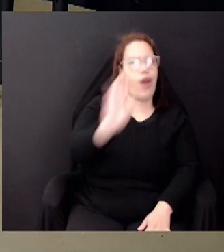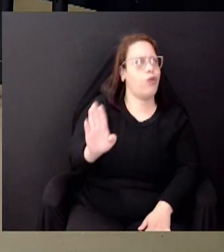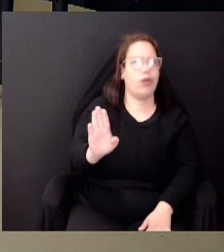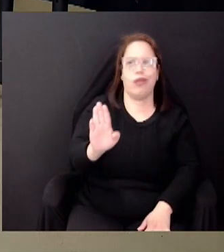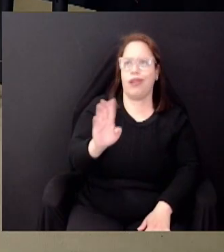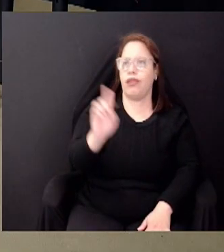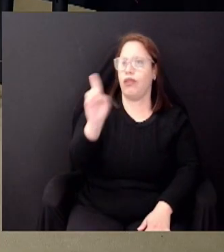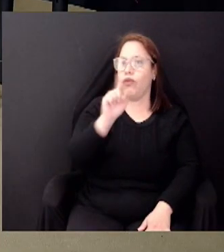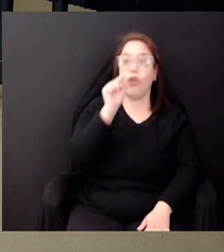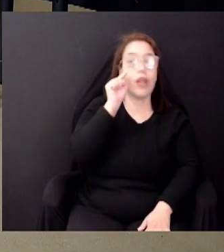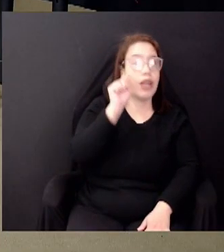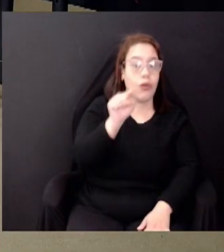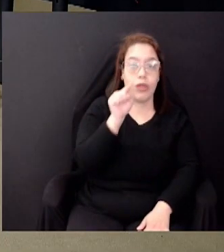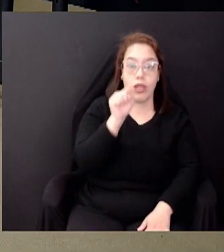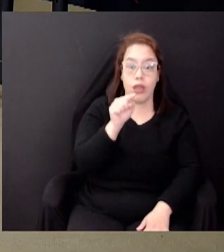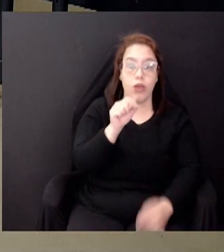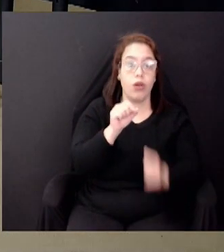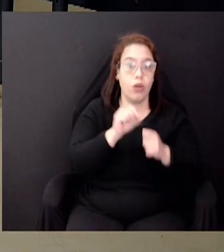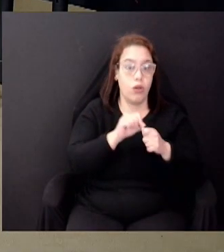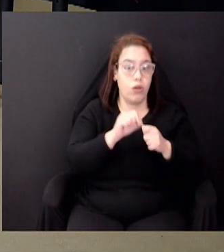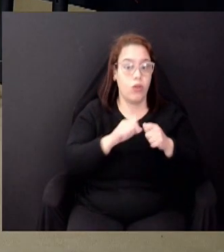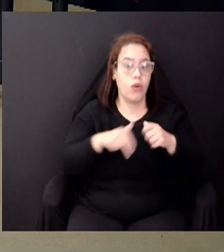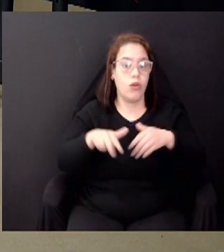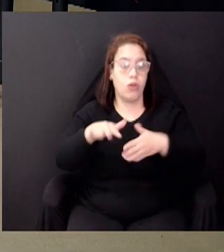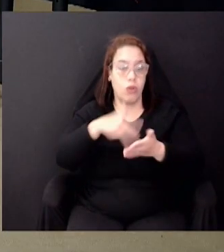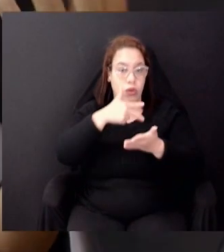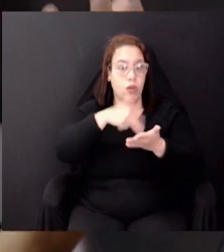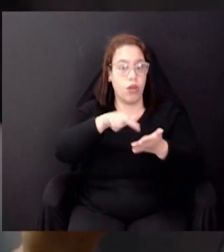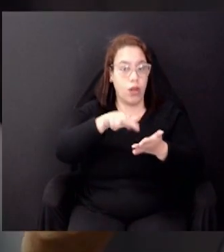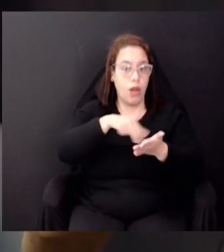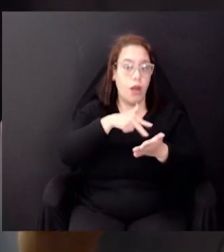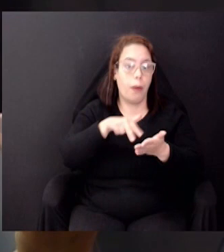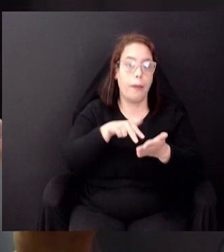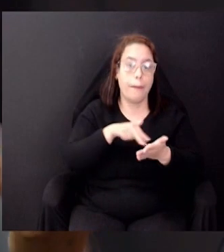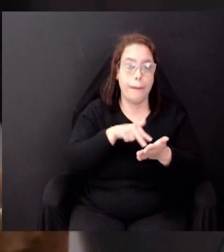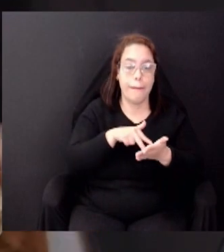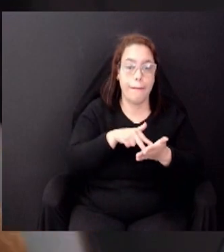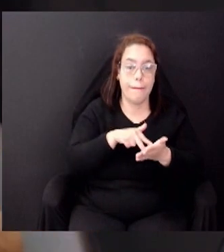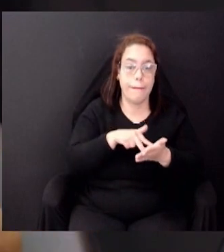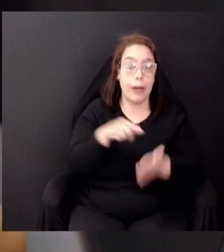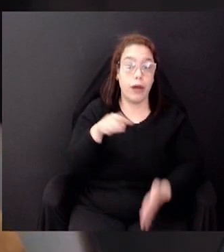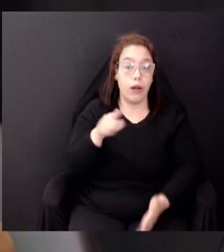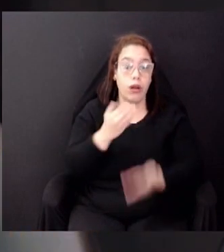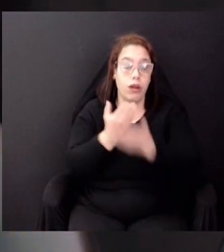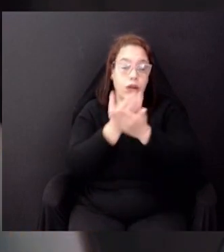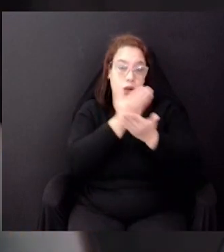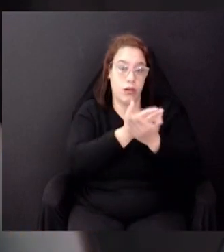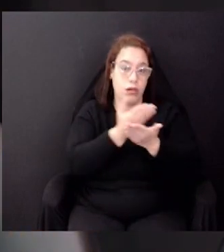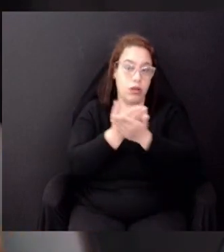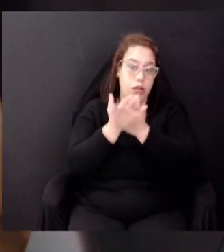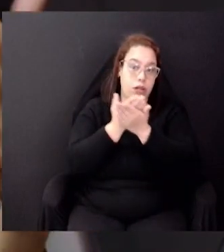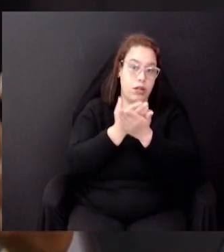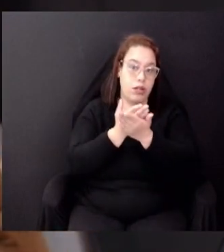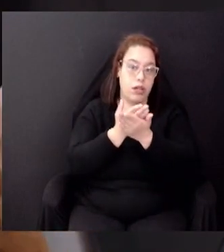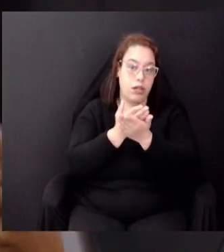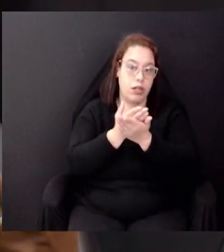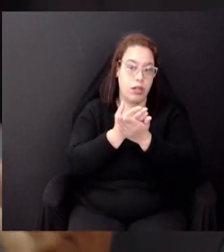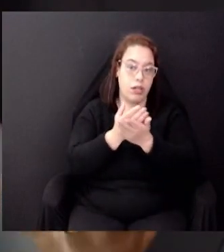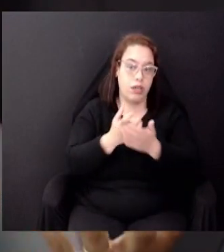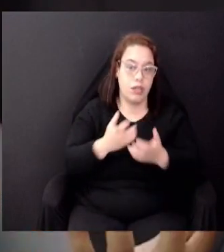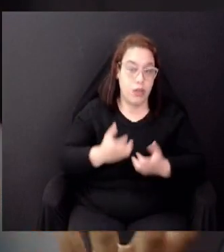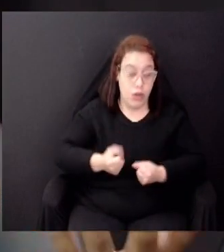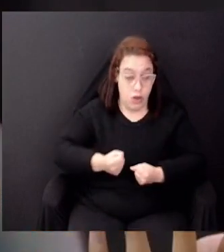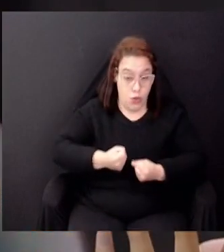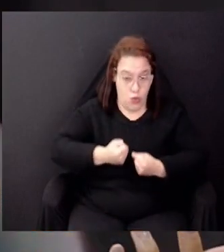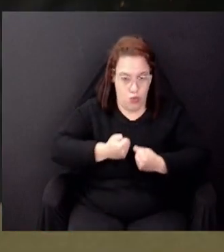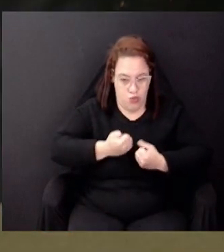ali executando os movimentos, sim. né? Muito provavelmente, se você for numa aula, você vai ver que a intensidade da sensação